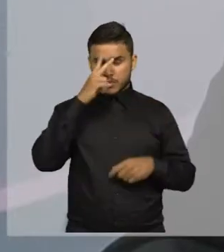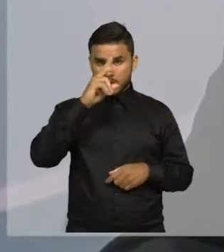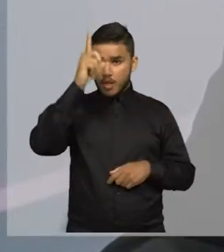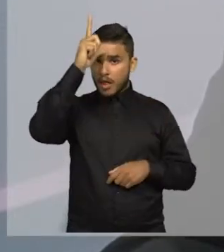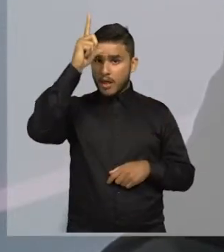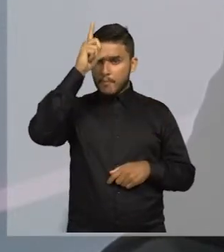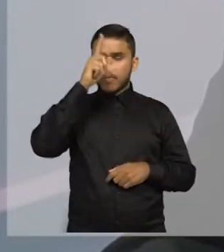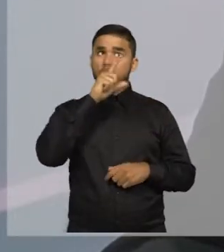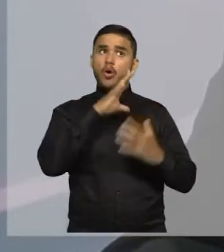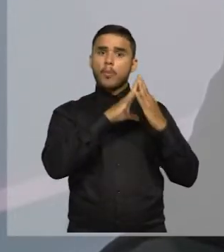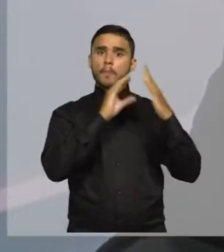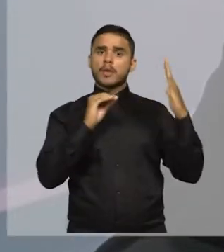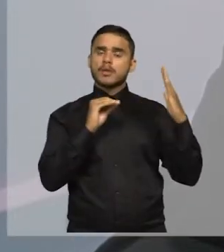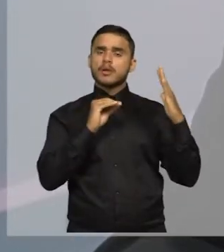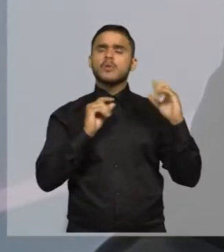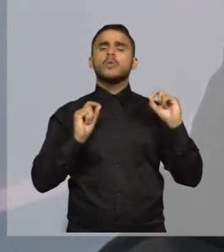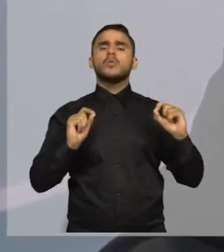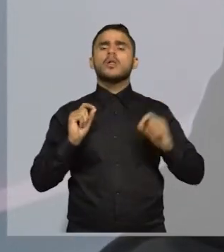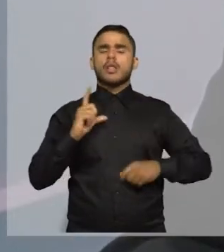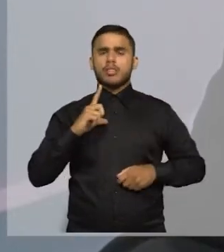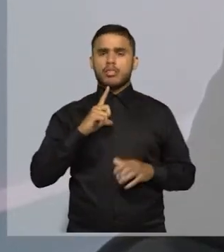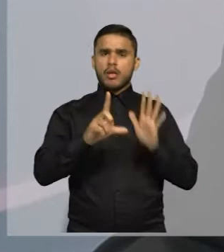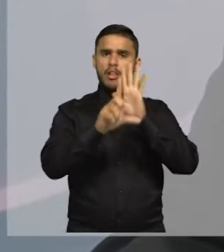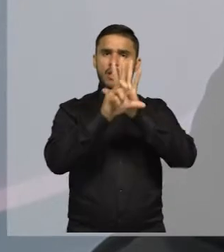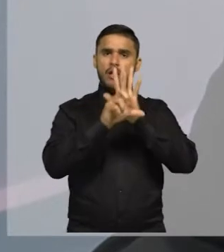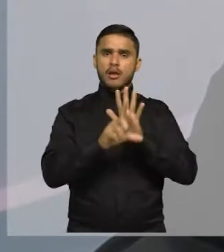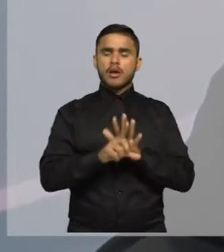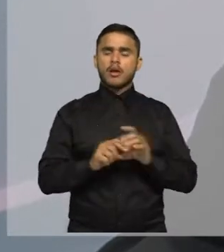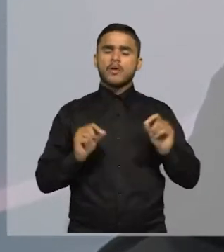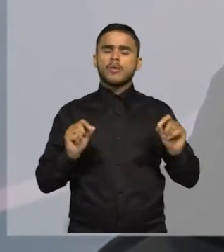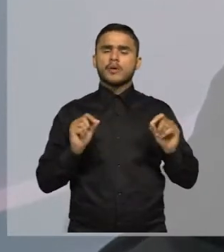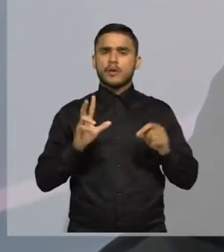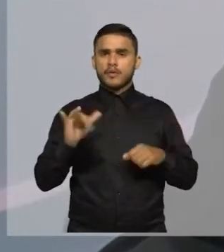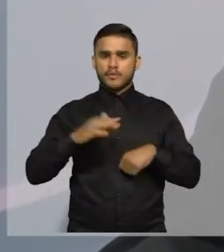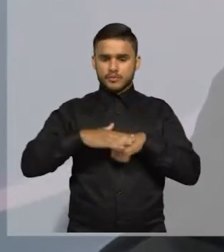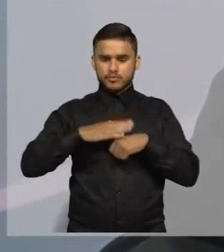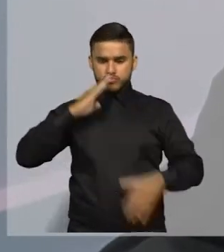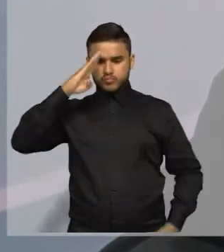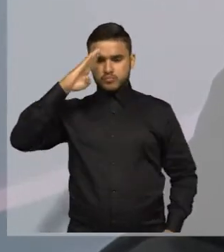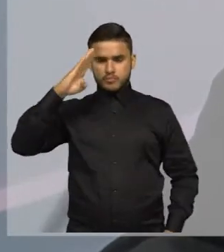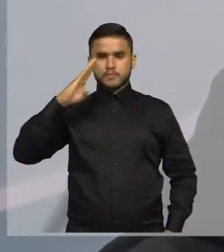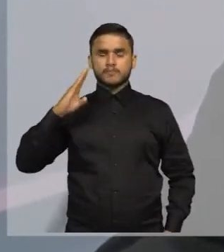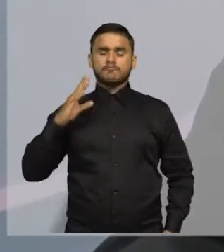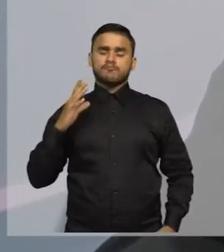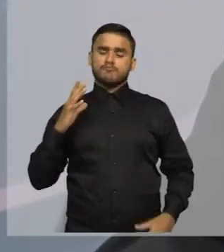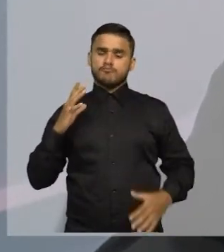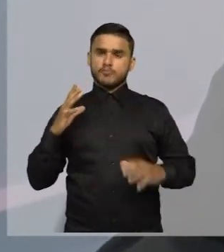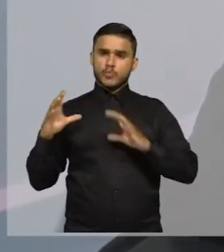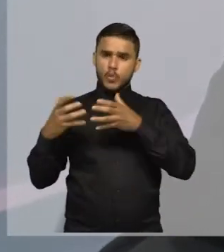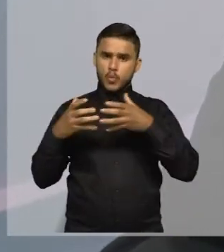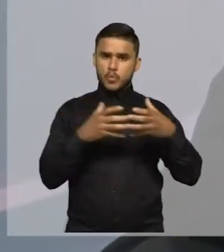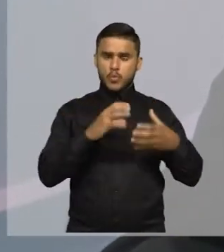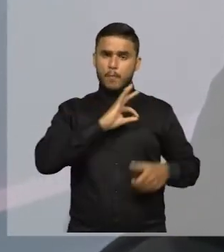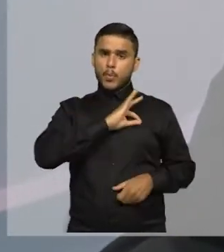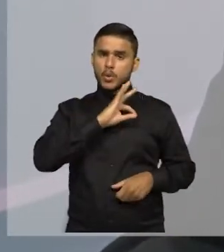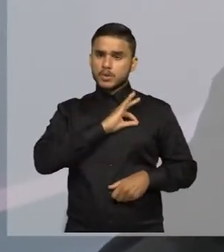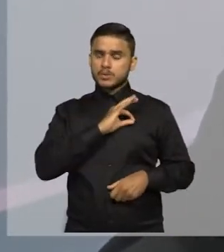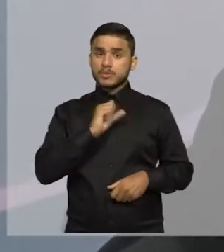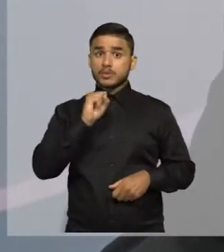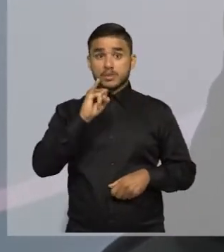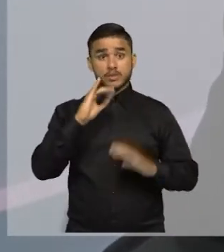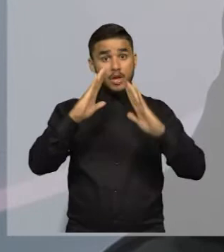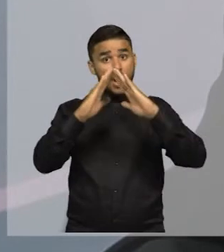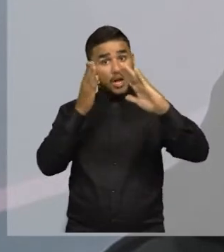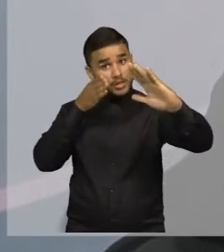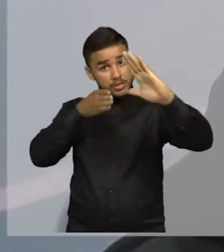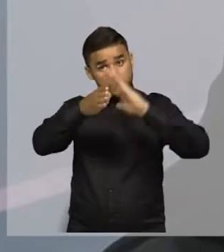alemã, que é alterar as regras de engajamento das forças de segurança. Você sabe que se um ladrão entrar na